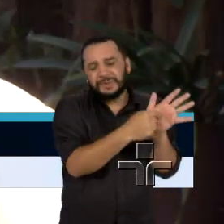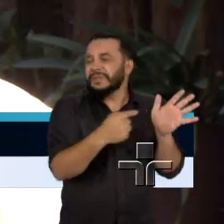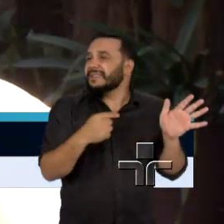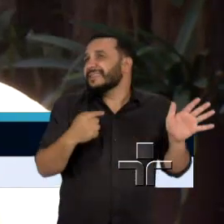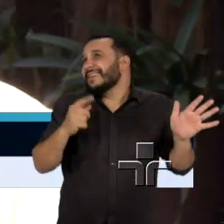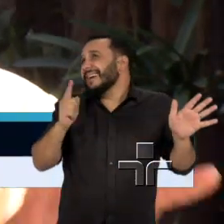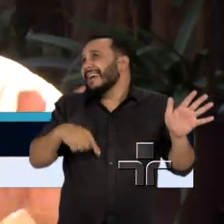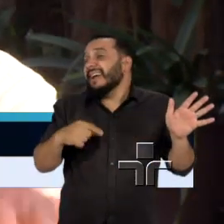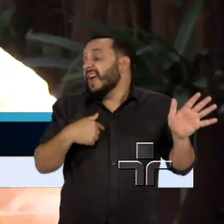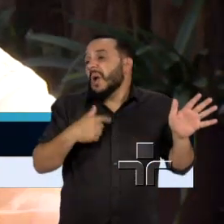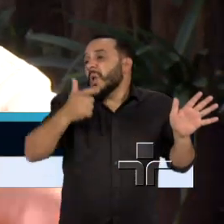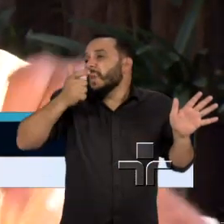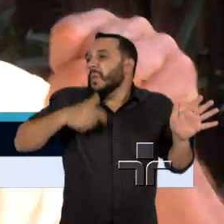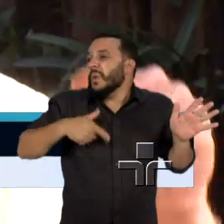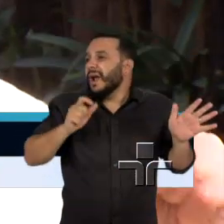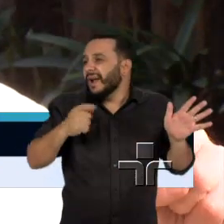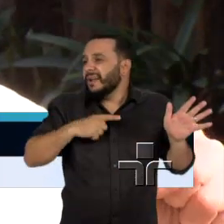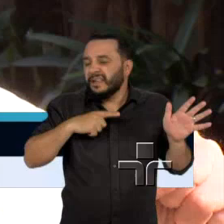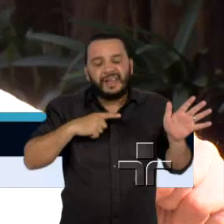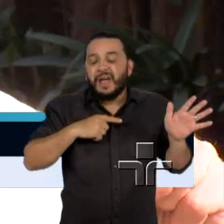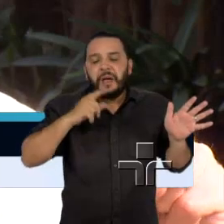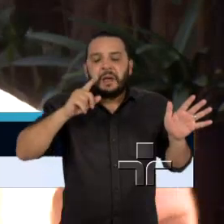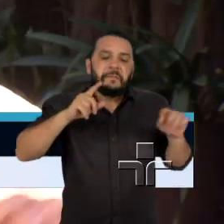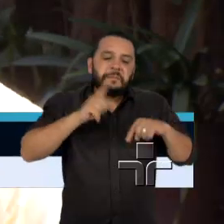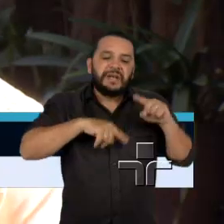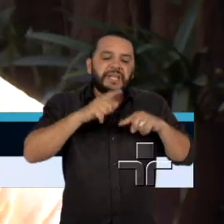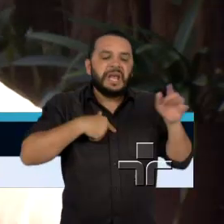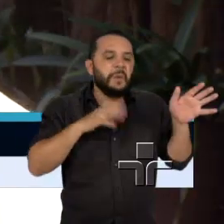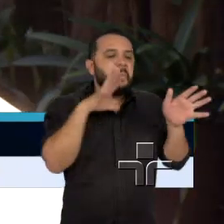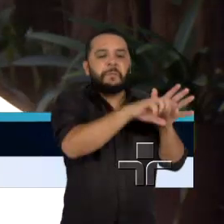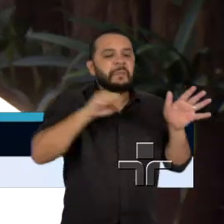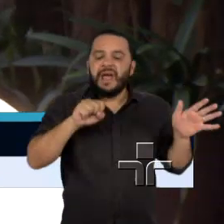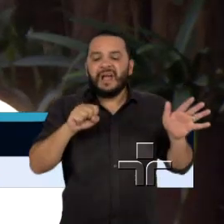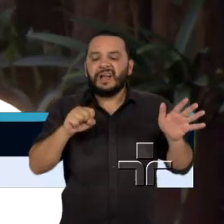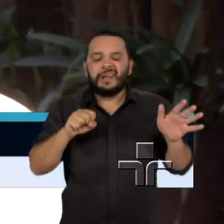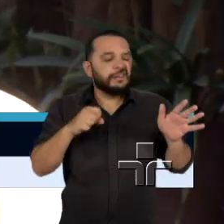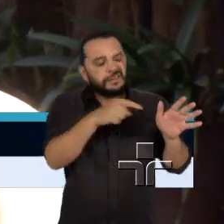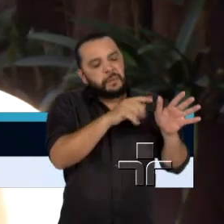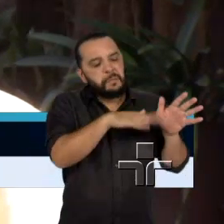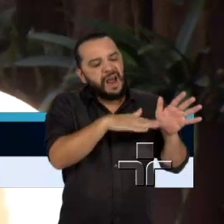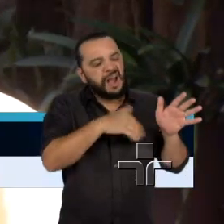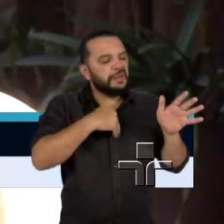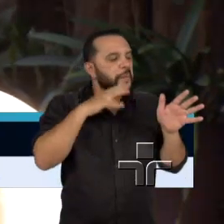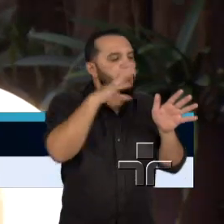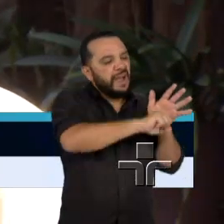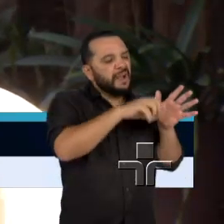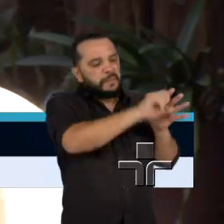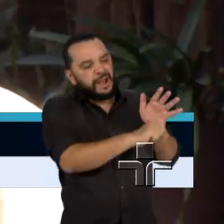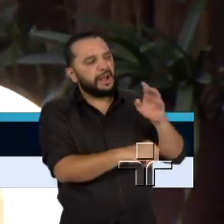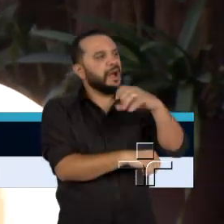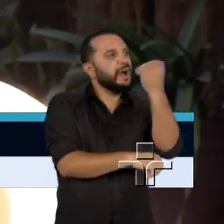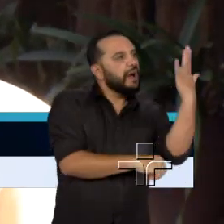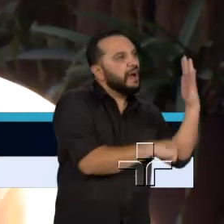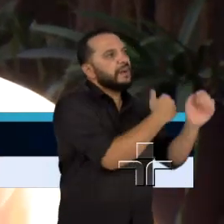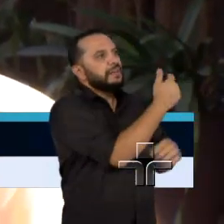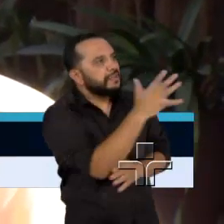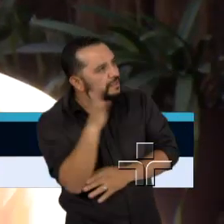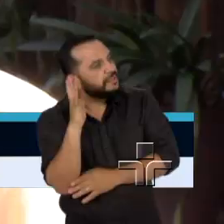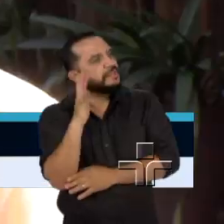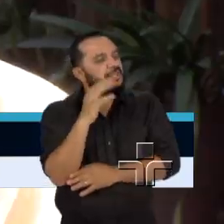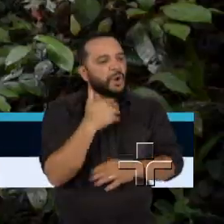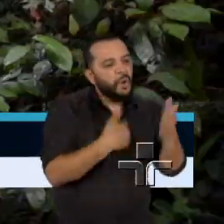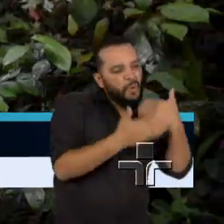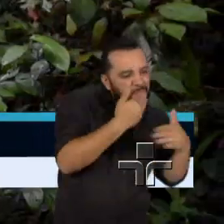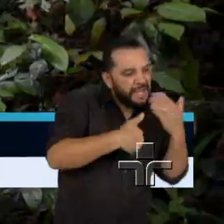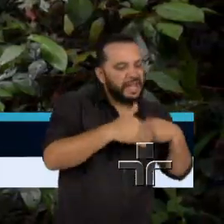de almoxerifado onde nós vamos buscar de forma barata aquilo que nós precisamos em matéria de energia e de